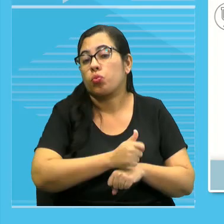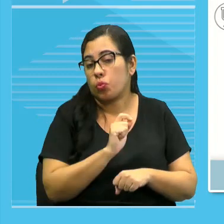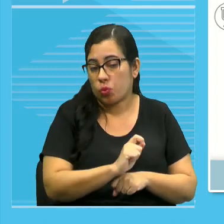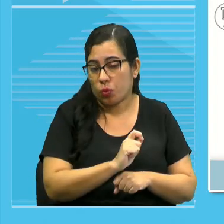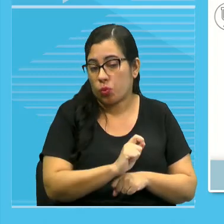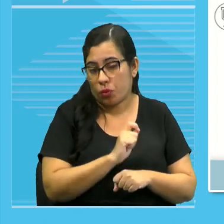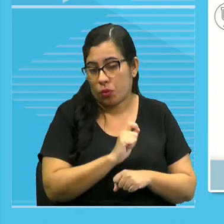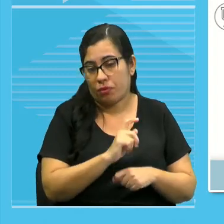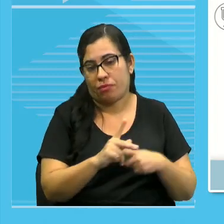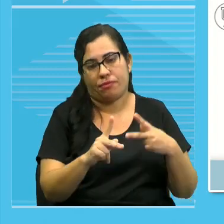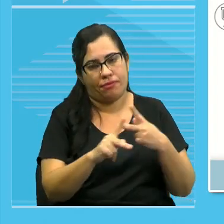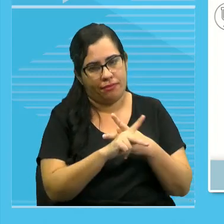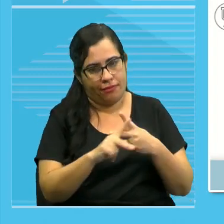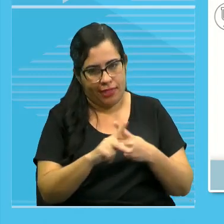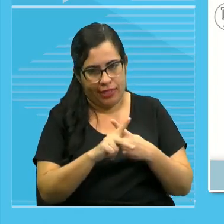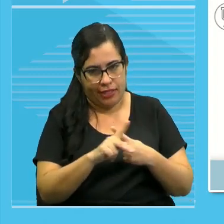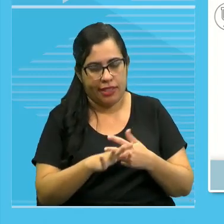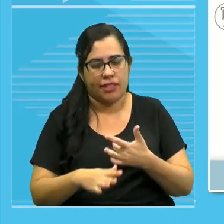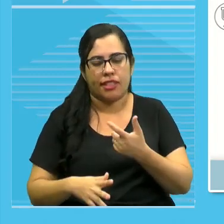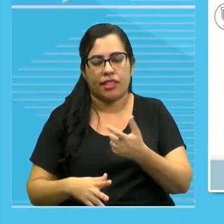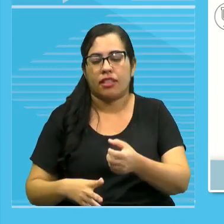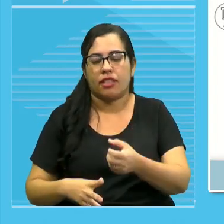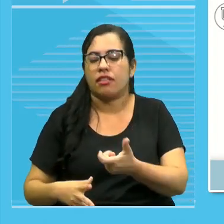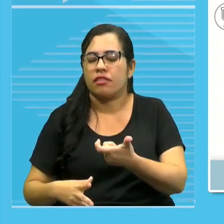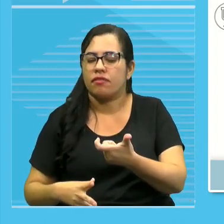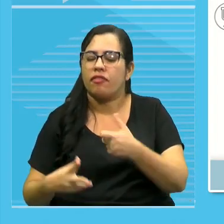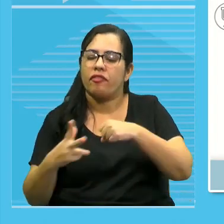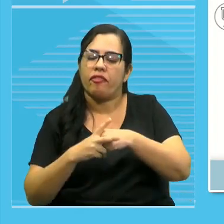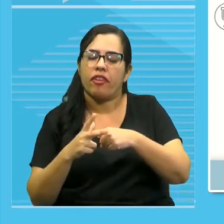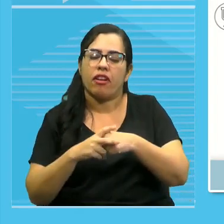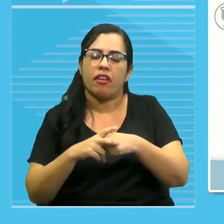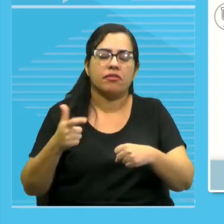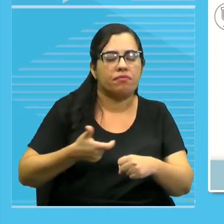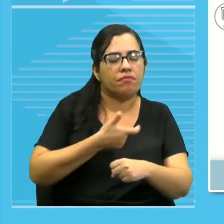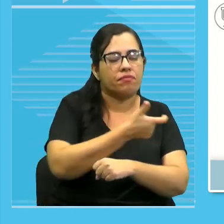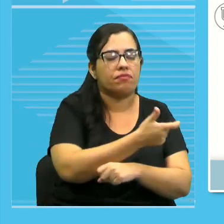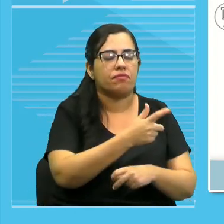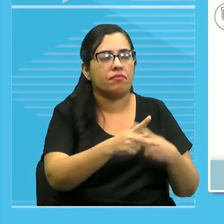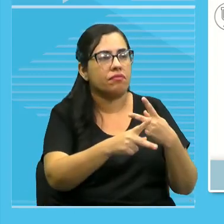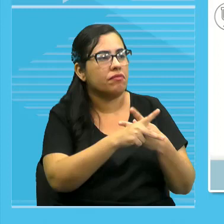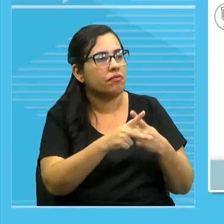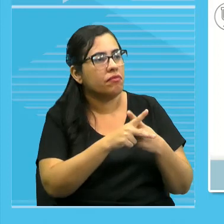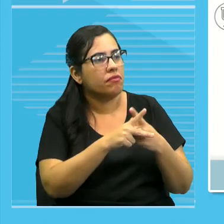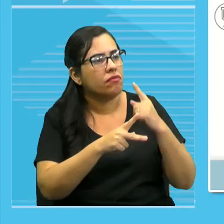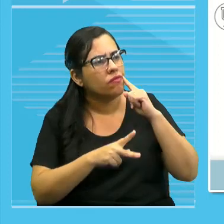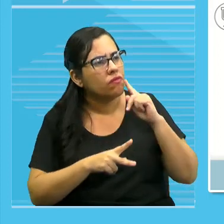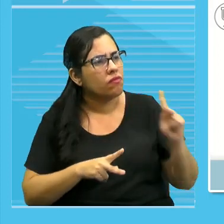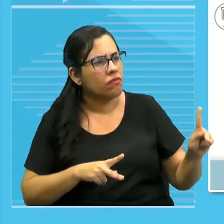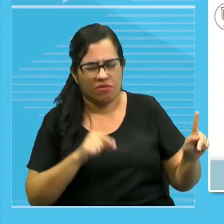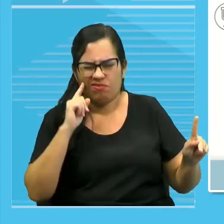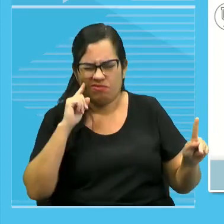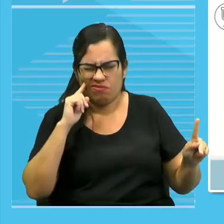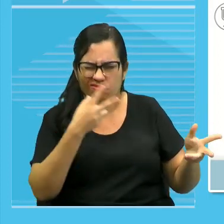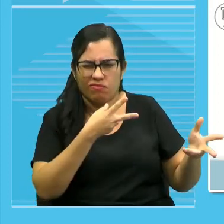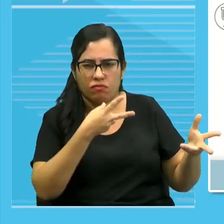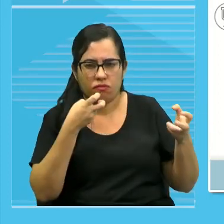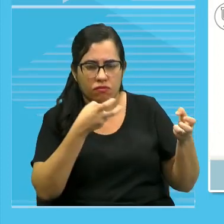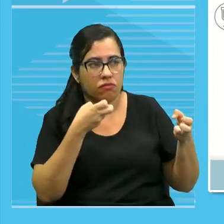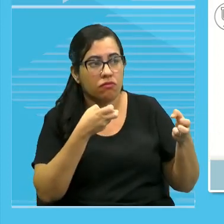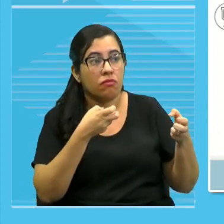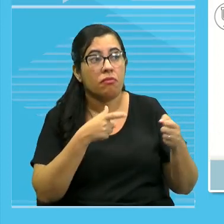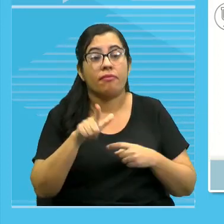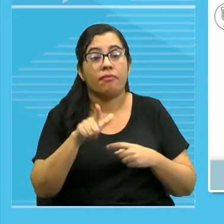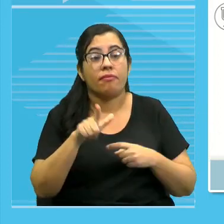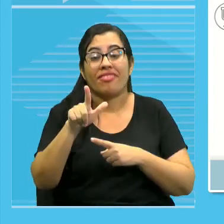antes do verbo vai ficar ler comprei umas botas tá vendo aqui ó